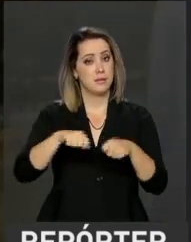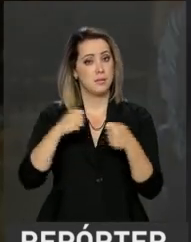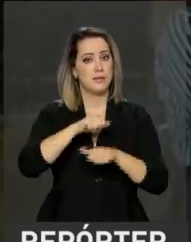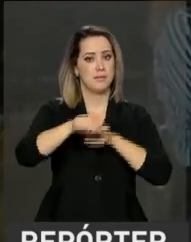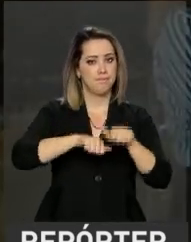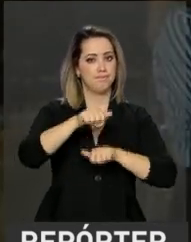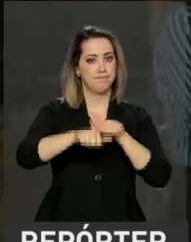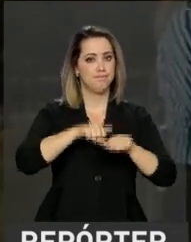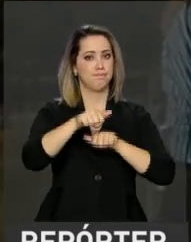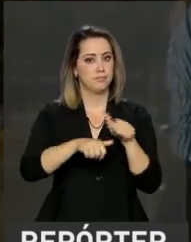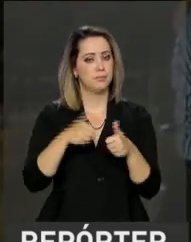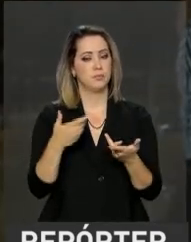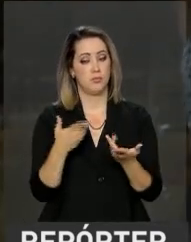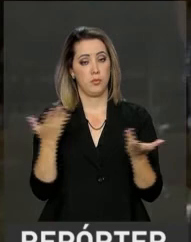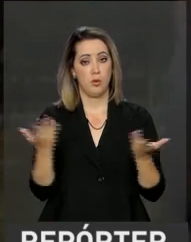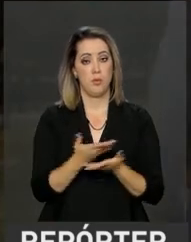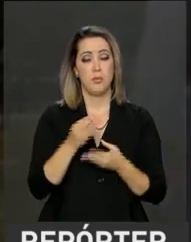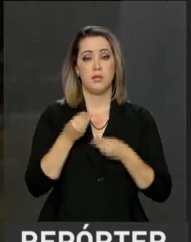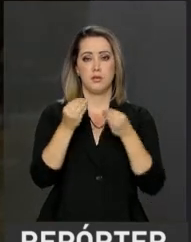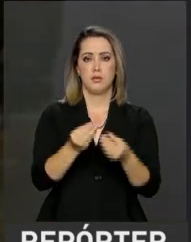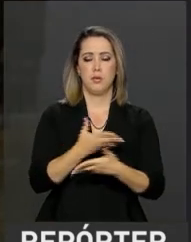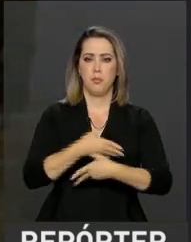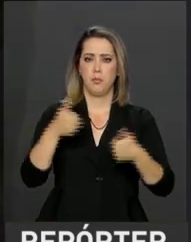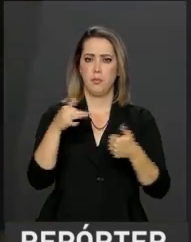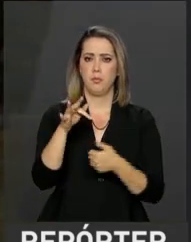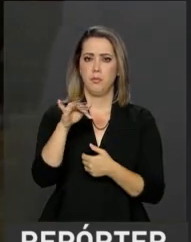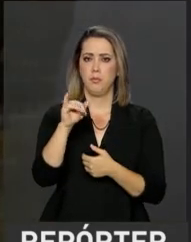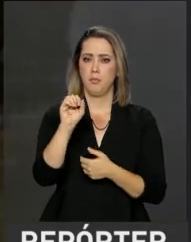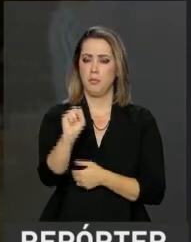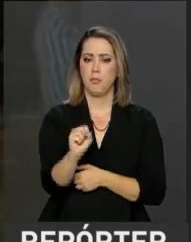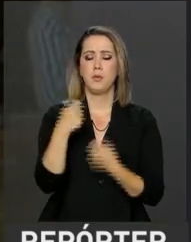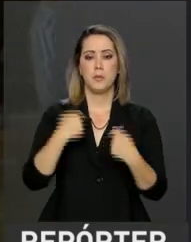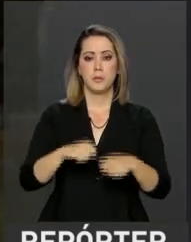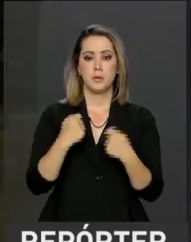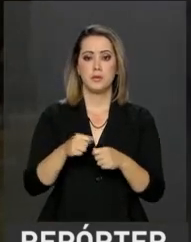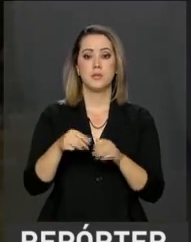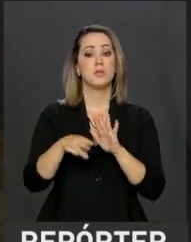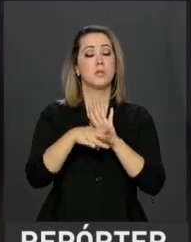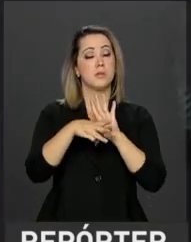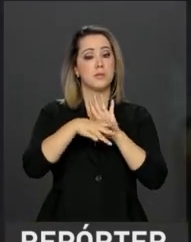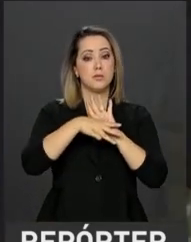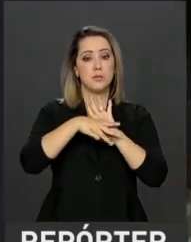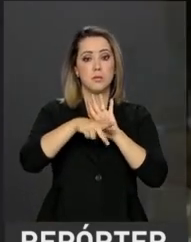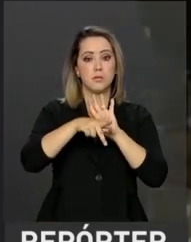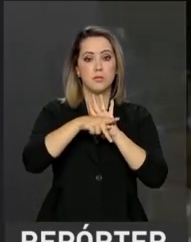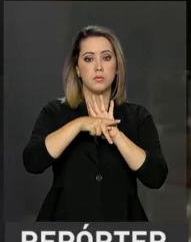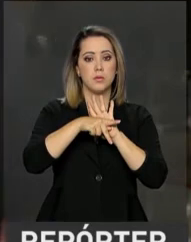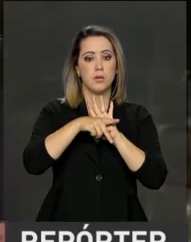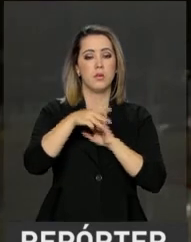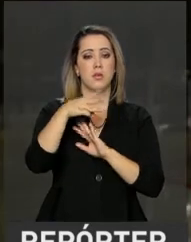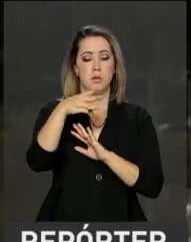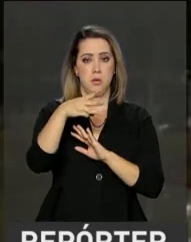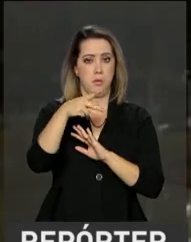mensalidades para garantir o novo fiéis o governo vai enviar medida provisória ao congresso a idéia é